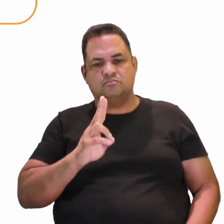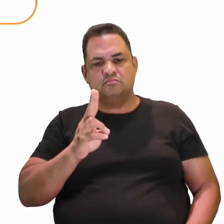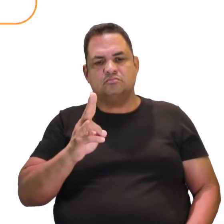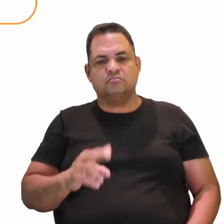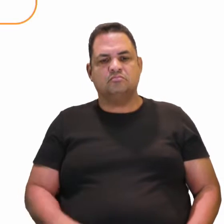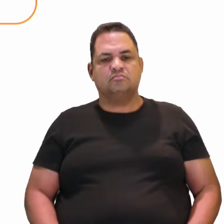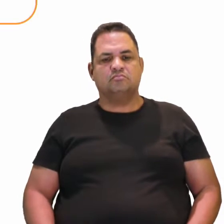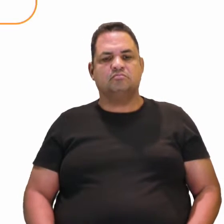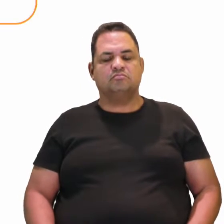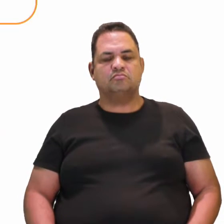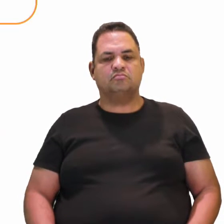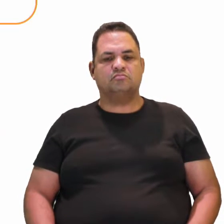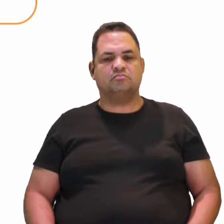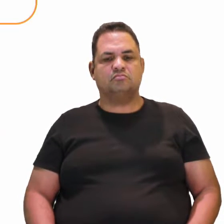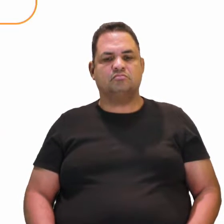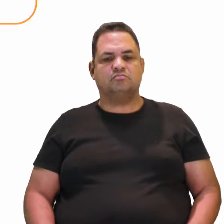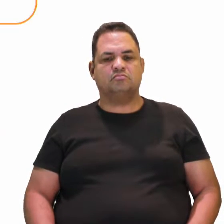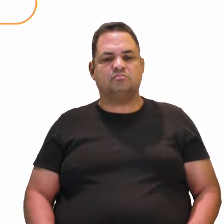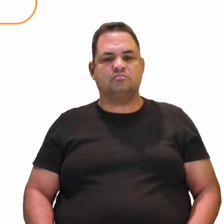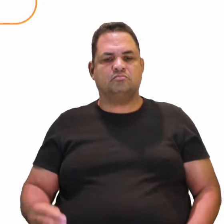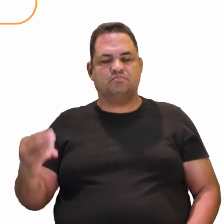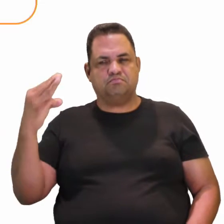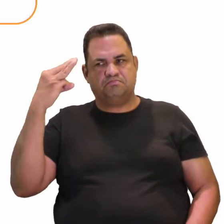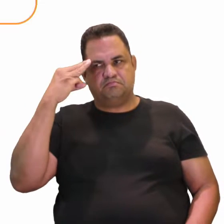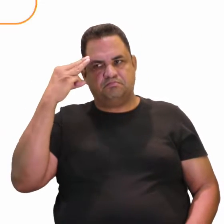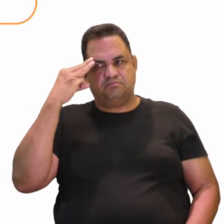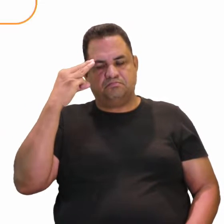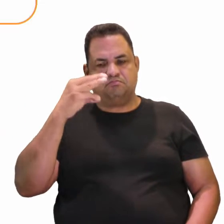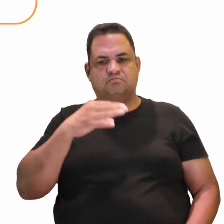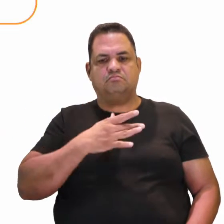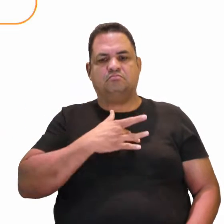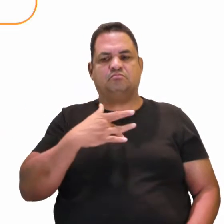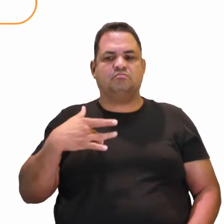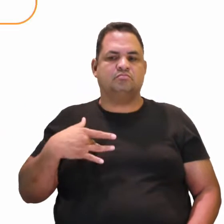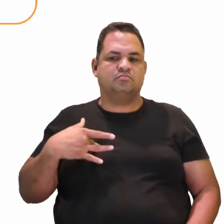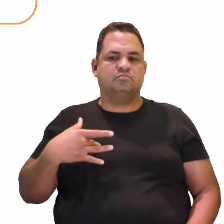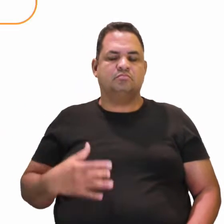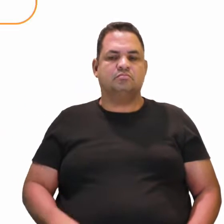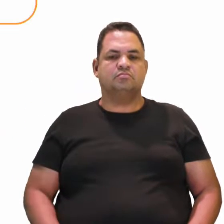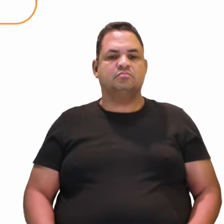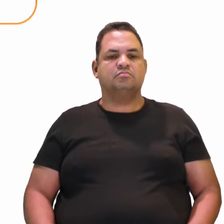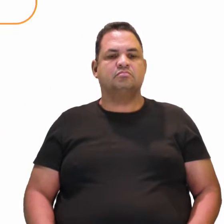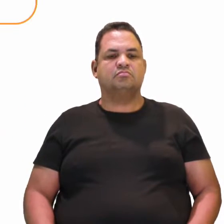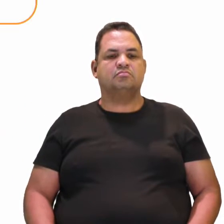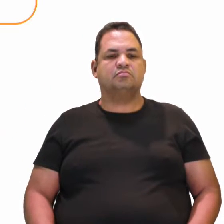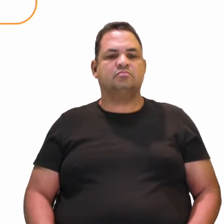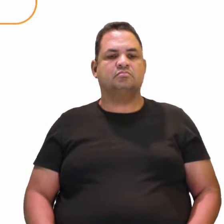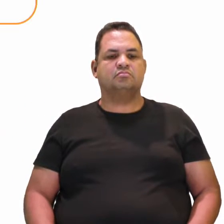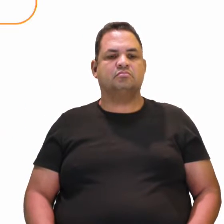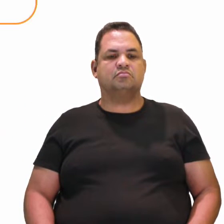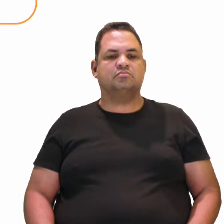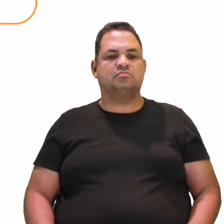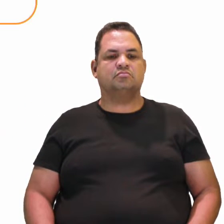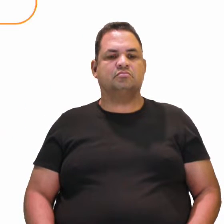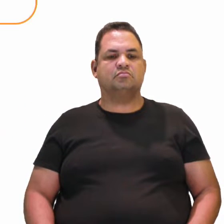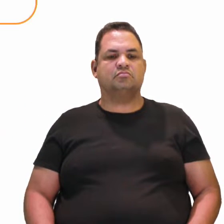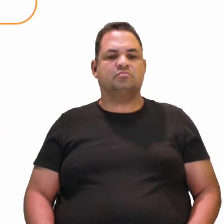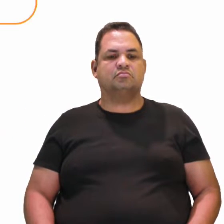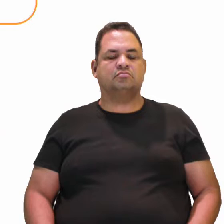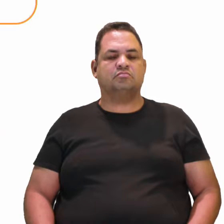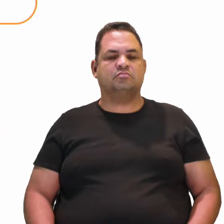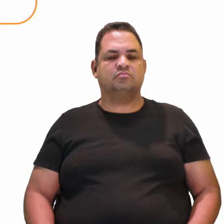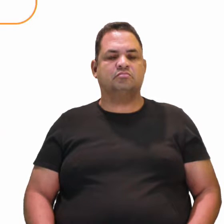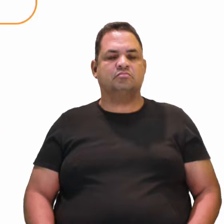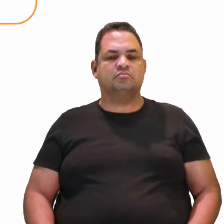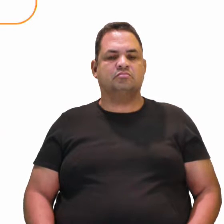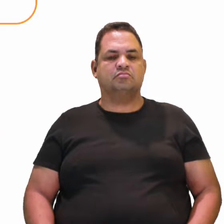aí com uma mente saudável, certo? Just like your physical